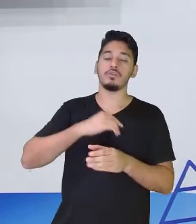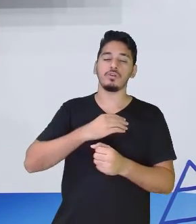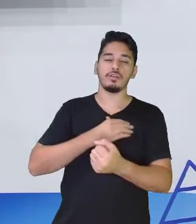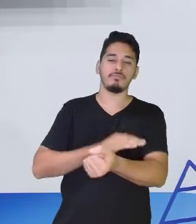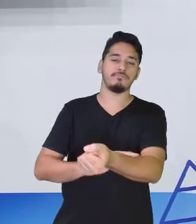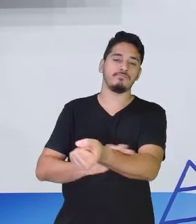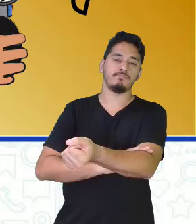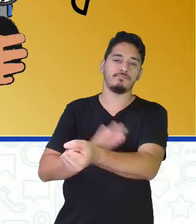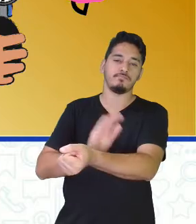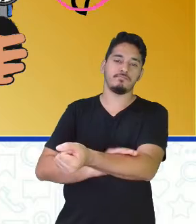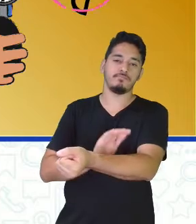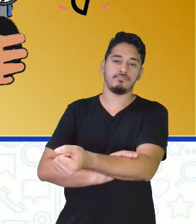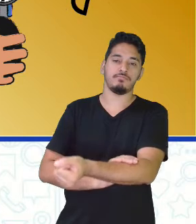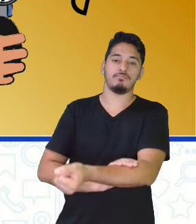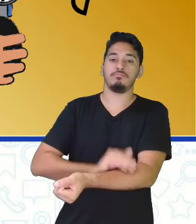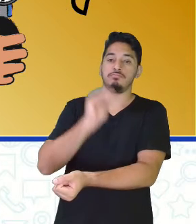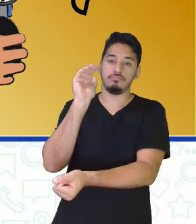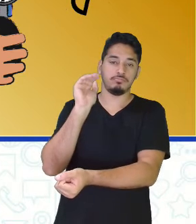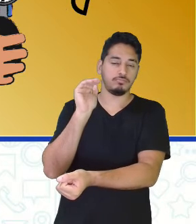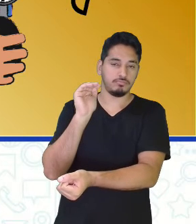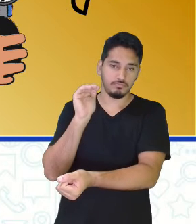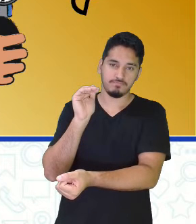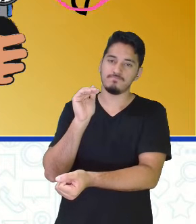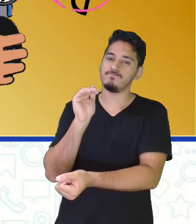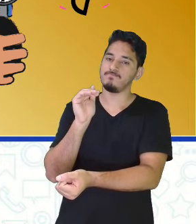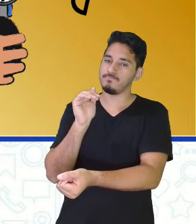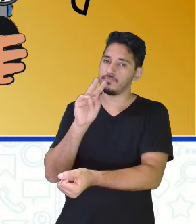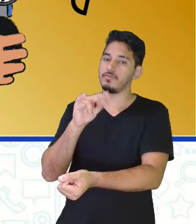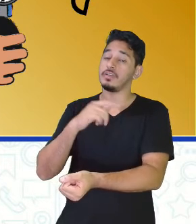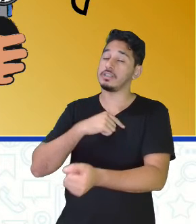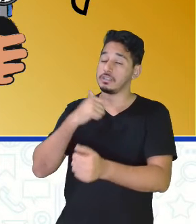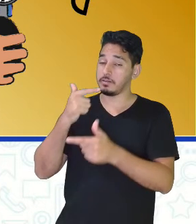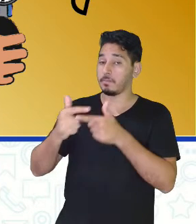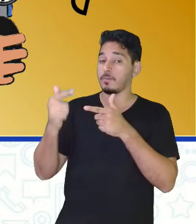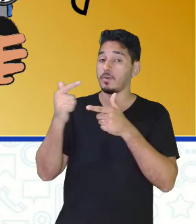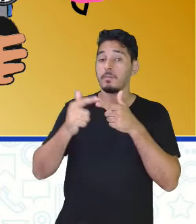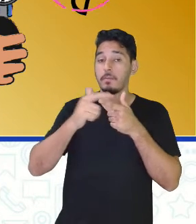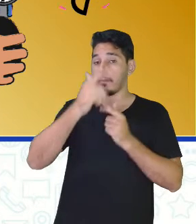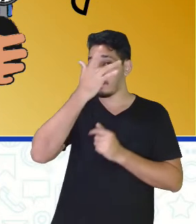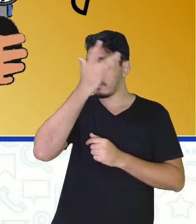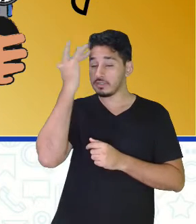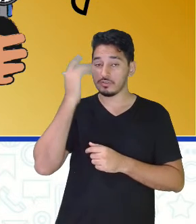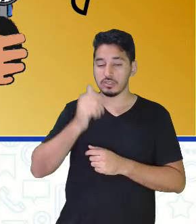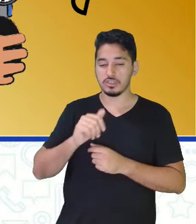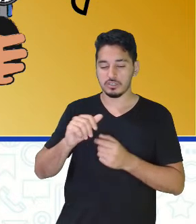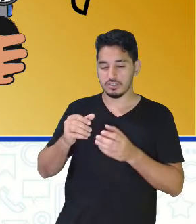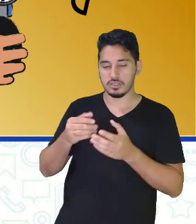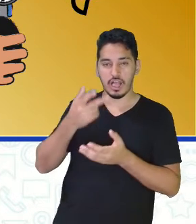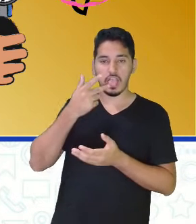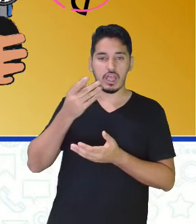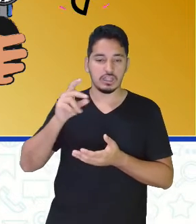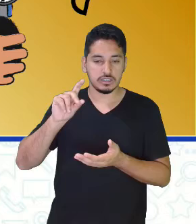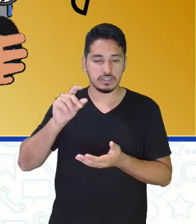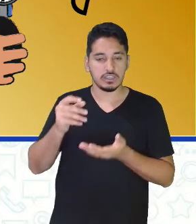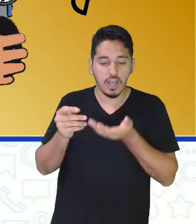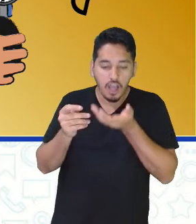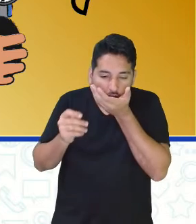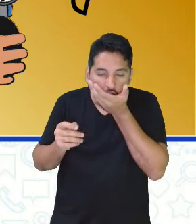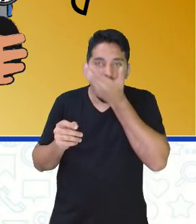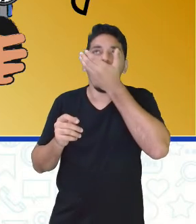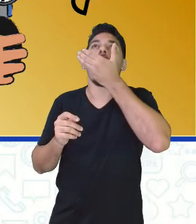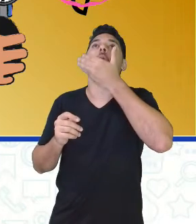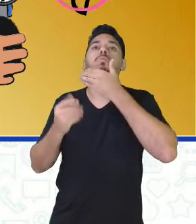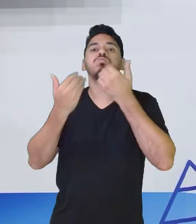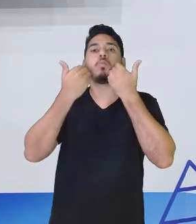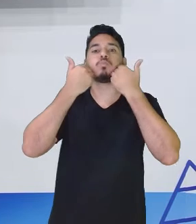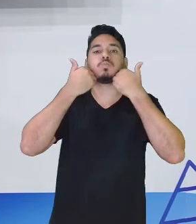pressão alta. Esse sal vai trazer grandes complicações para essa pessoa que ingere sal, né, em grandes, vamos